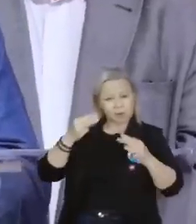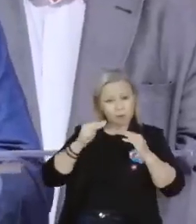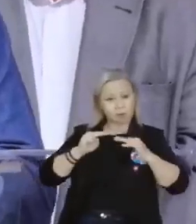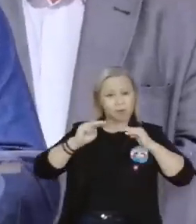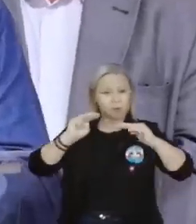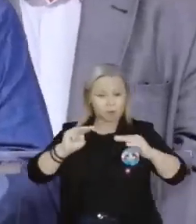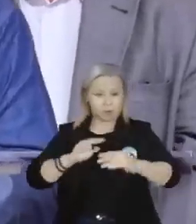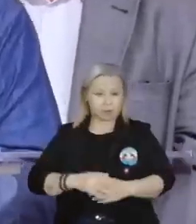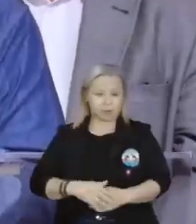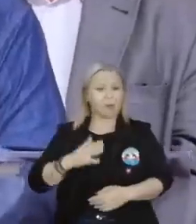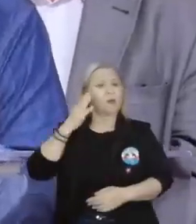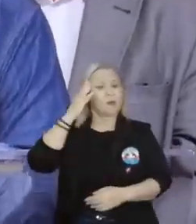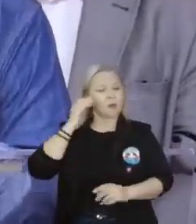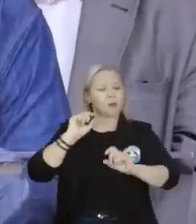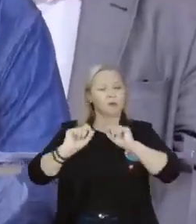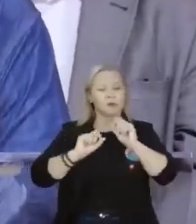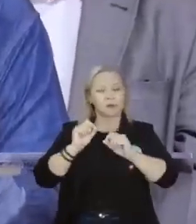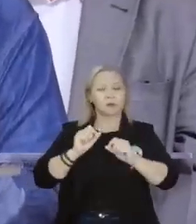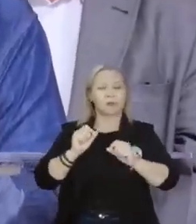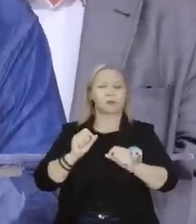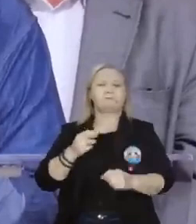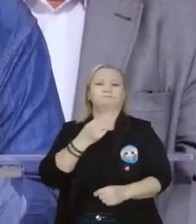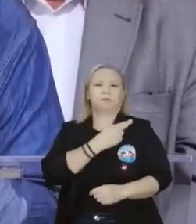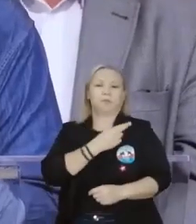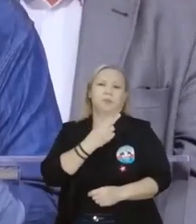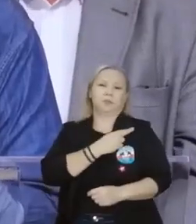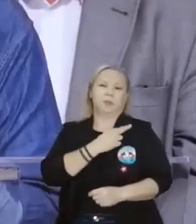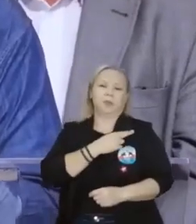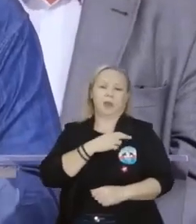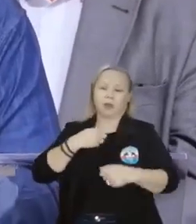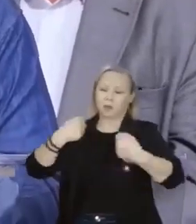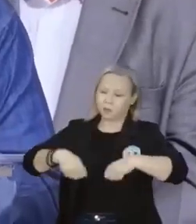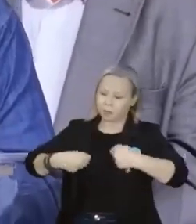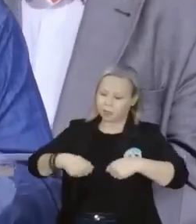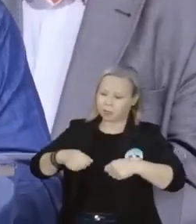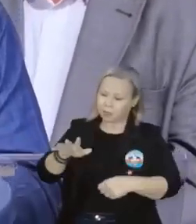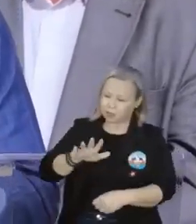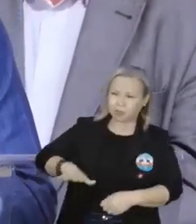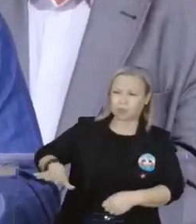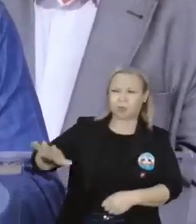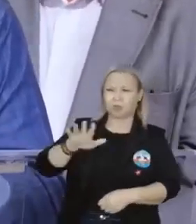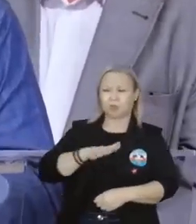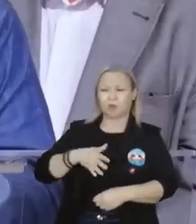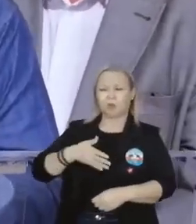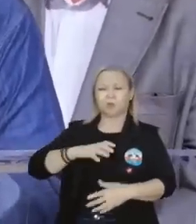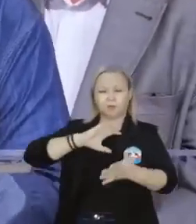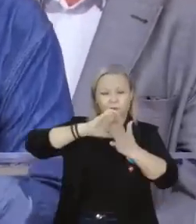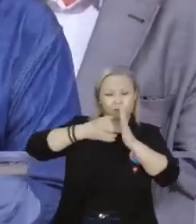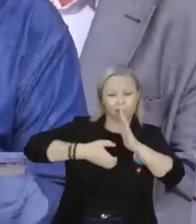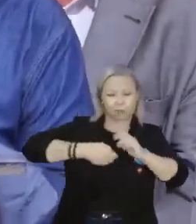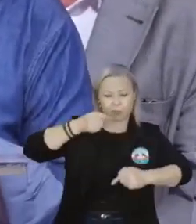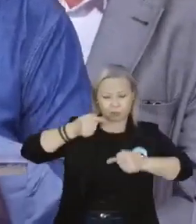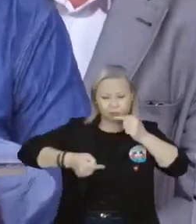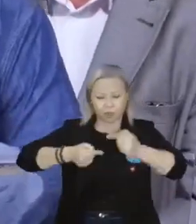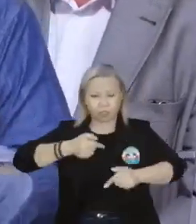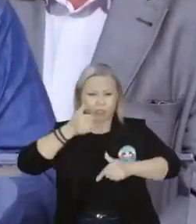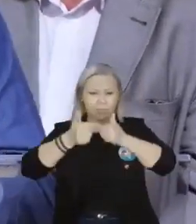poderei cumpri-la sozinho. Vou precisar de todos os partidos políticos, trabalhadores,